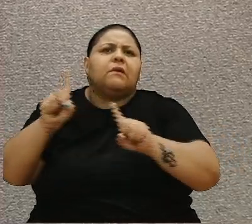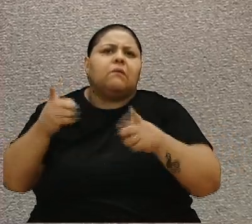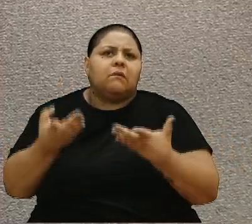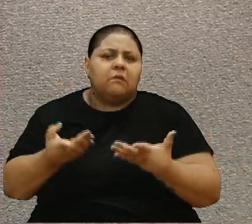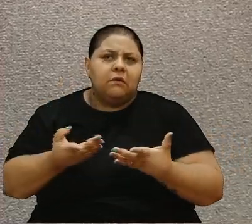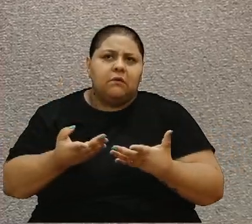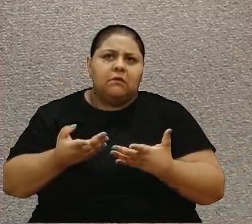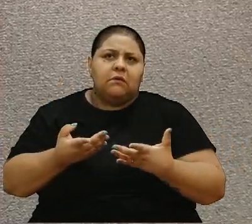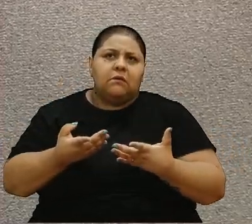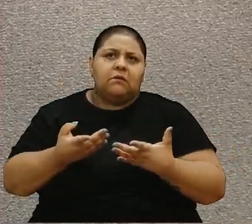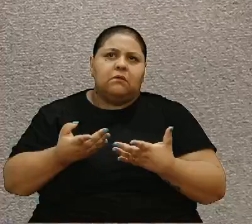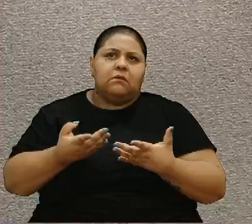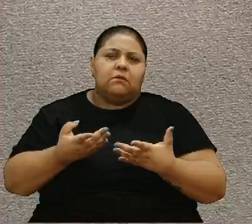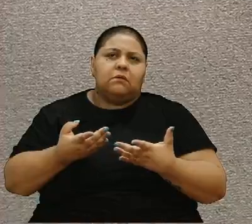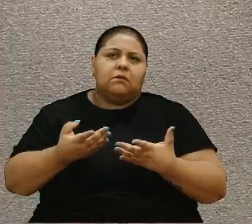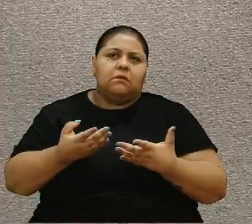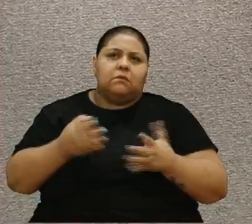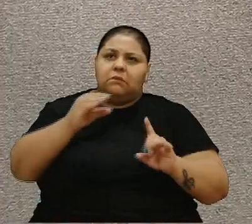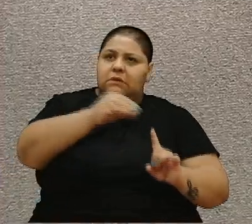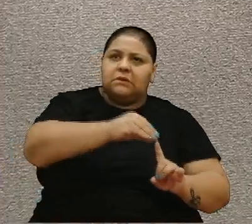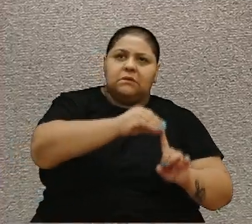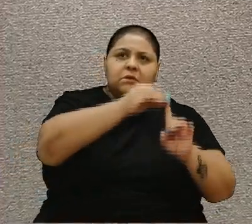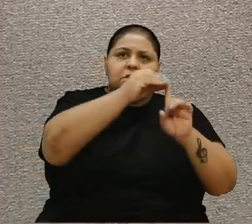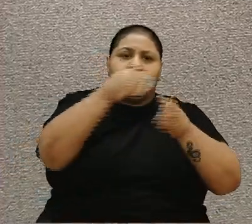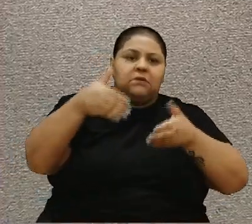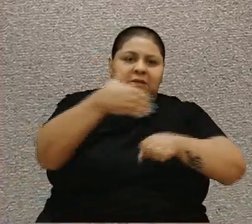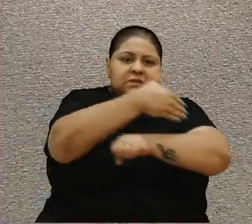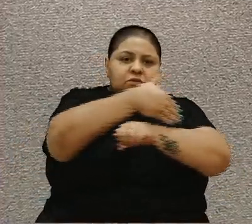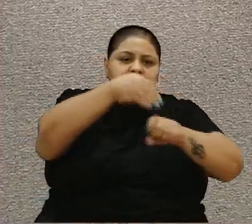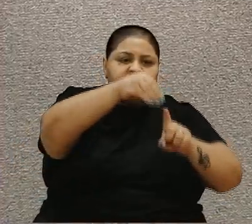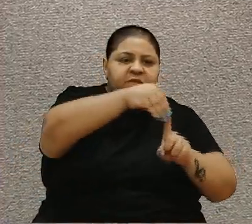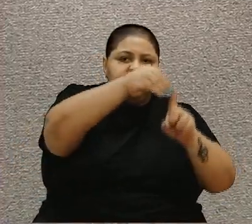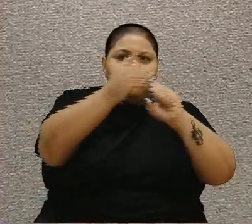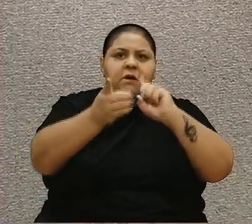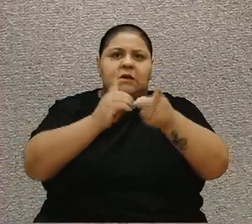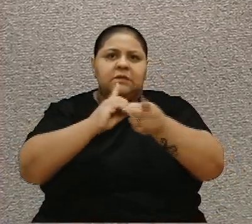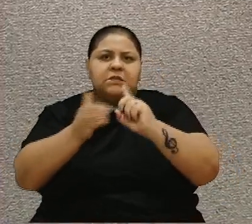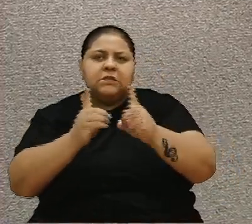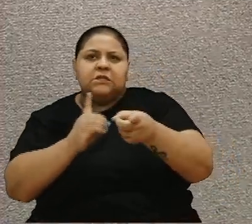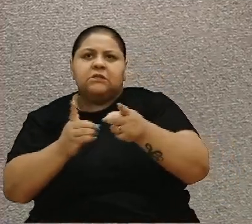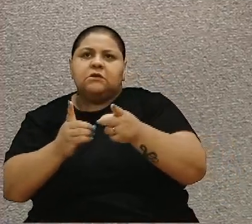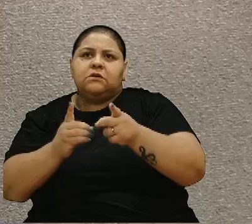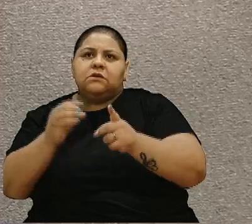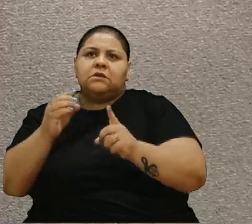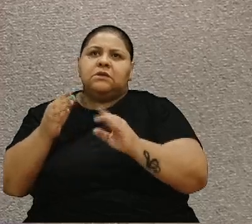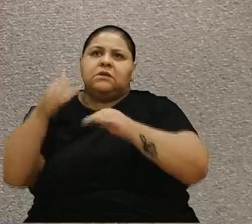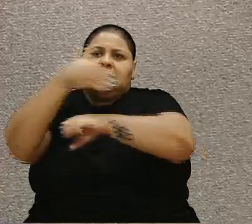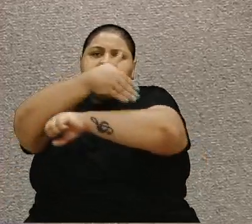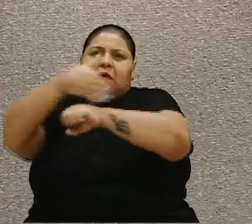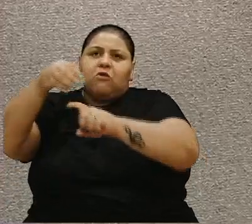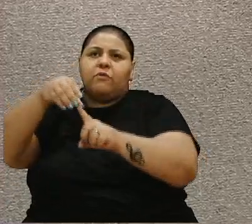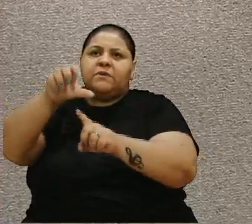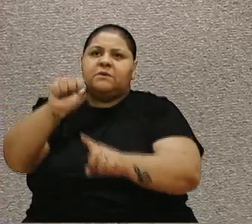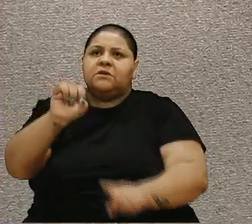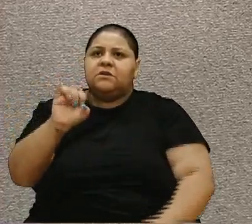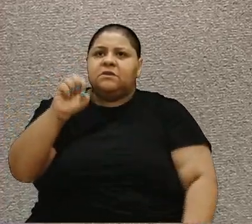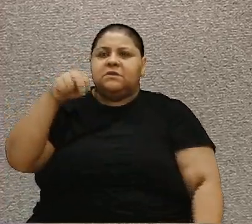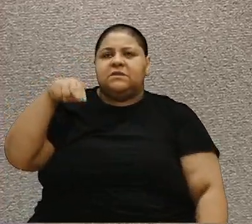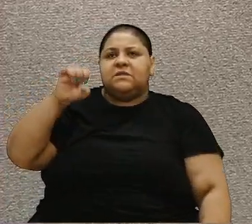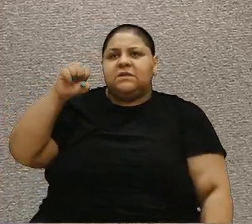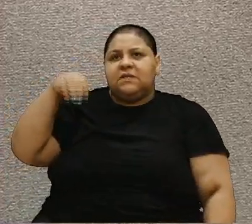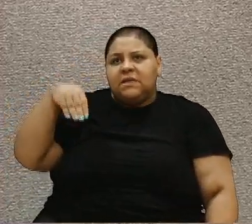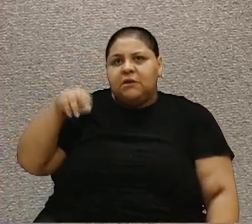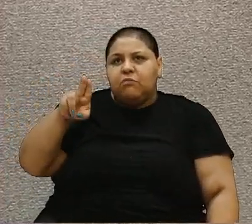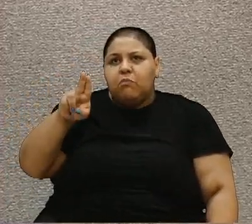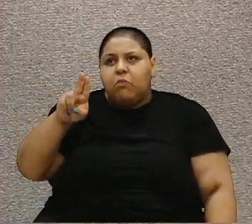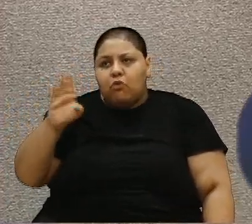Nas linhas principais, nas linhas na Perimetral, na Sinimbu, na 18, na Pinheiro Machado, na 20 de setembro.